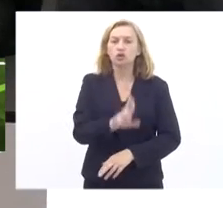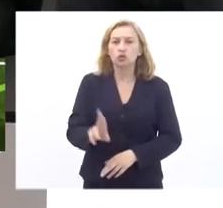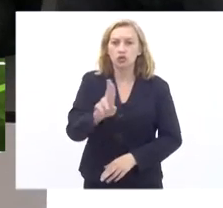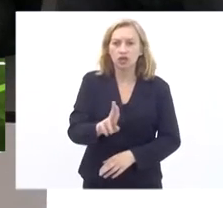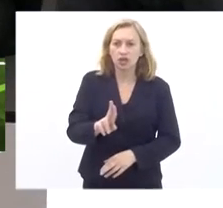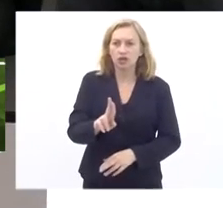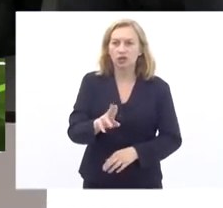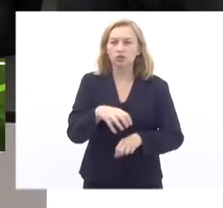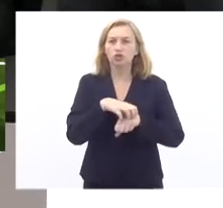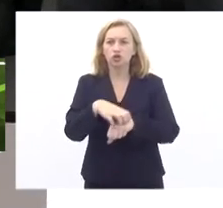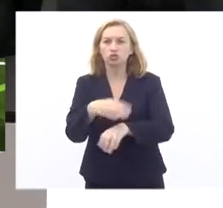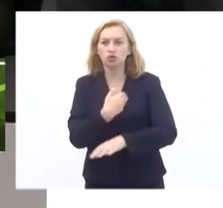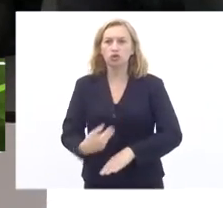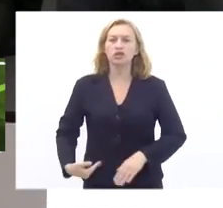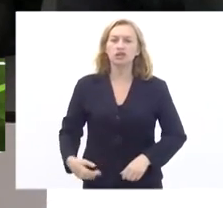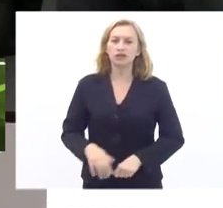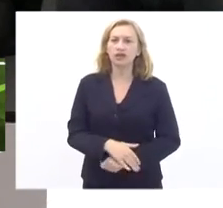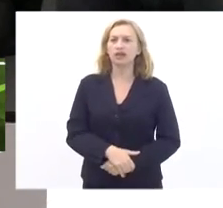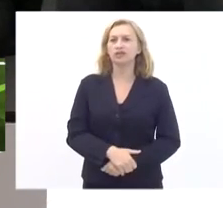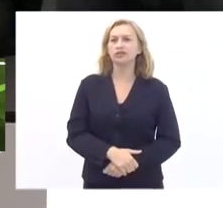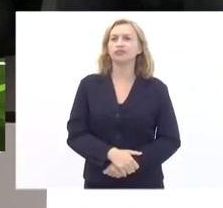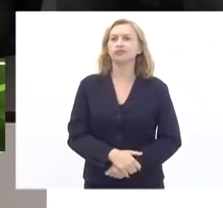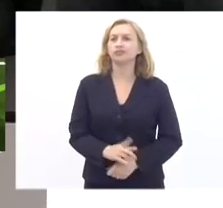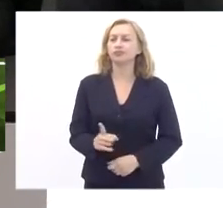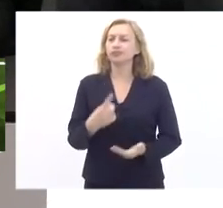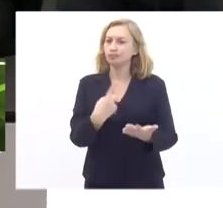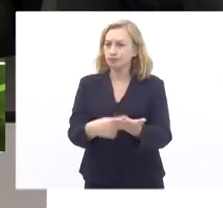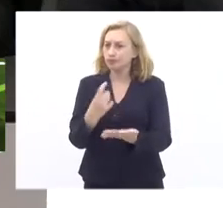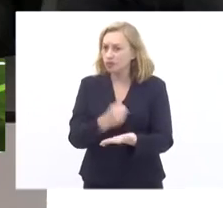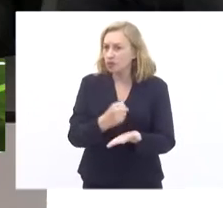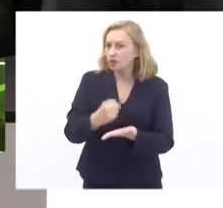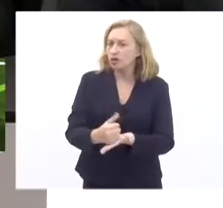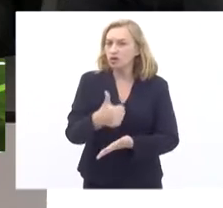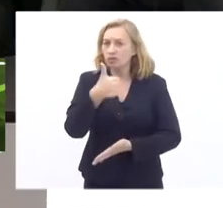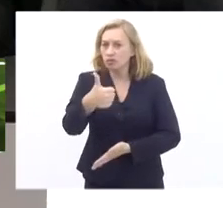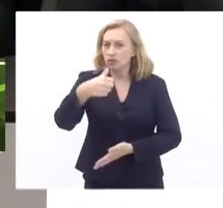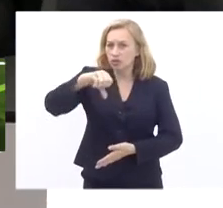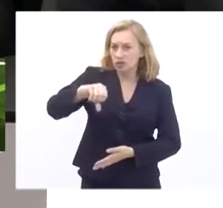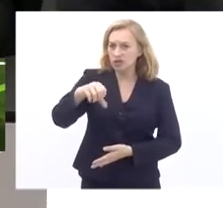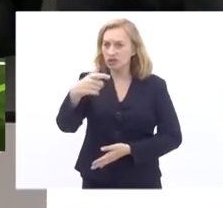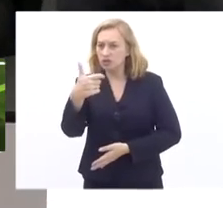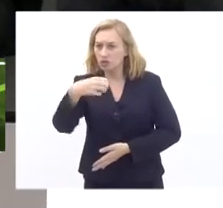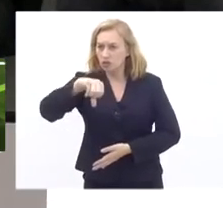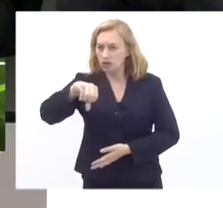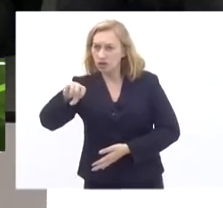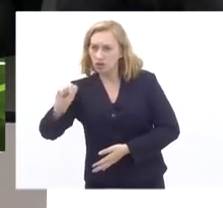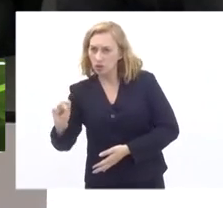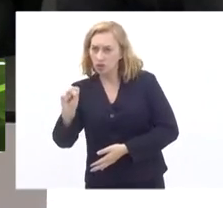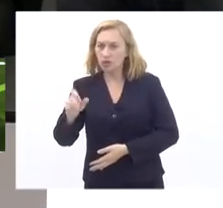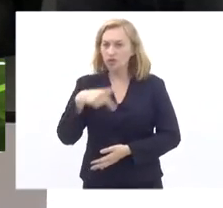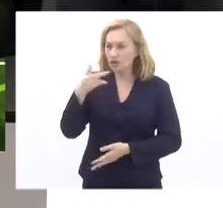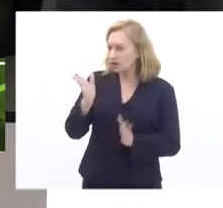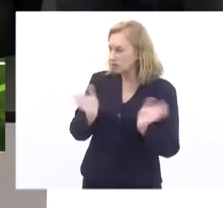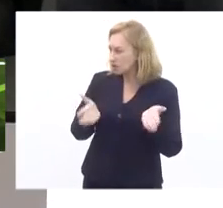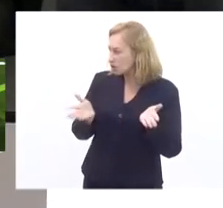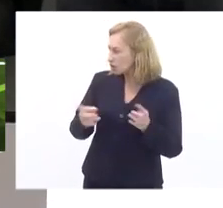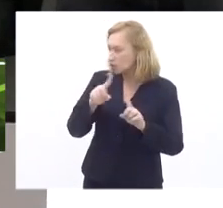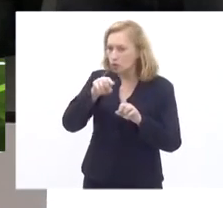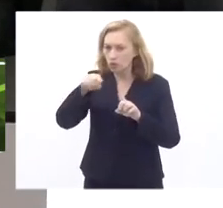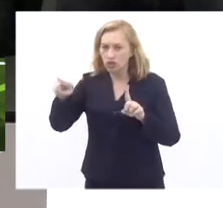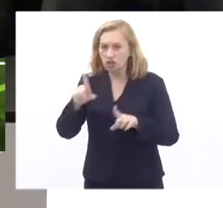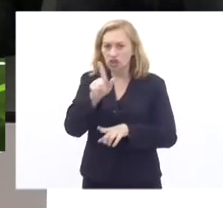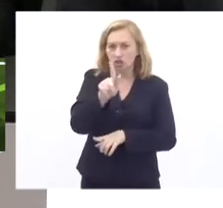transporte público. O nosso contrato é de 1998, falamos agora do índice GPM,